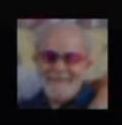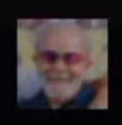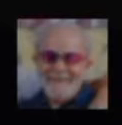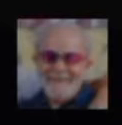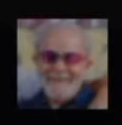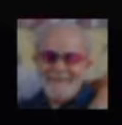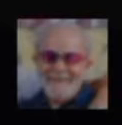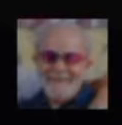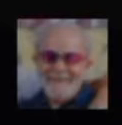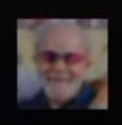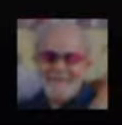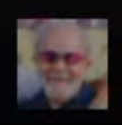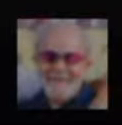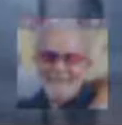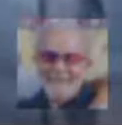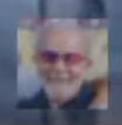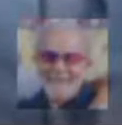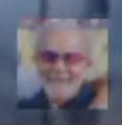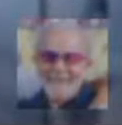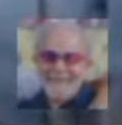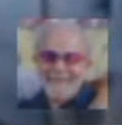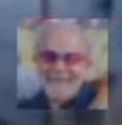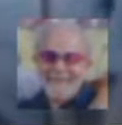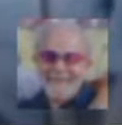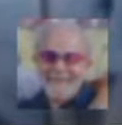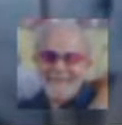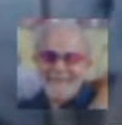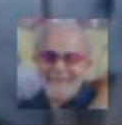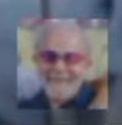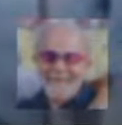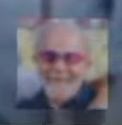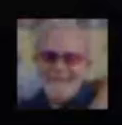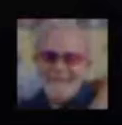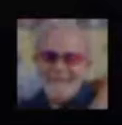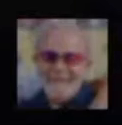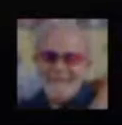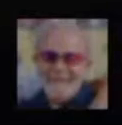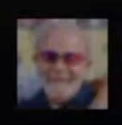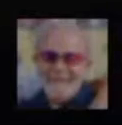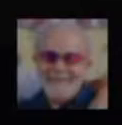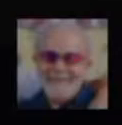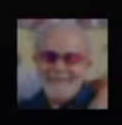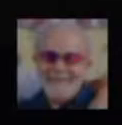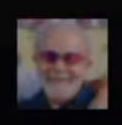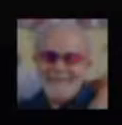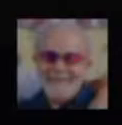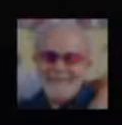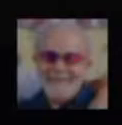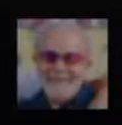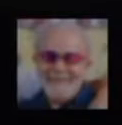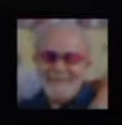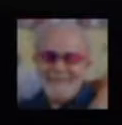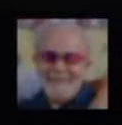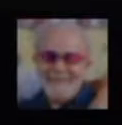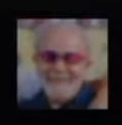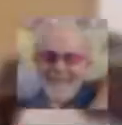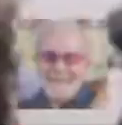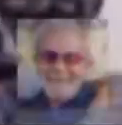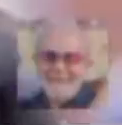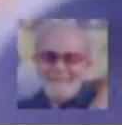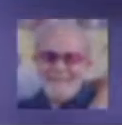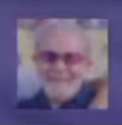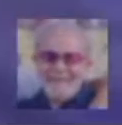política não é uma arte solitária. E nós vamos somar esforços para a reconstrução do nosso